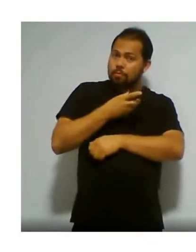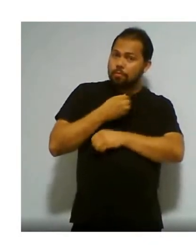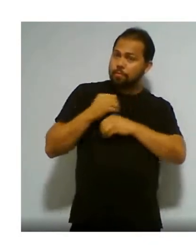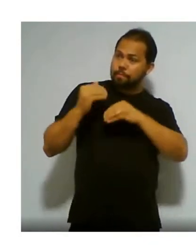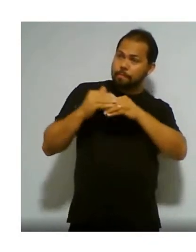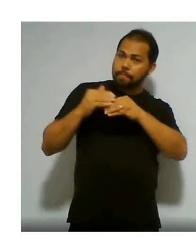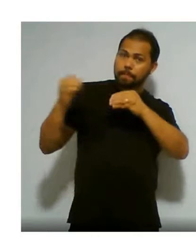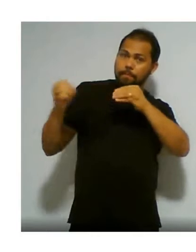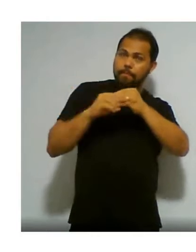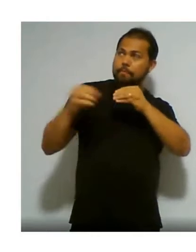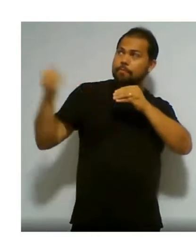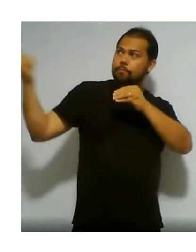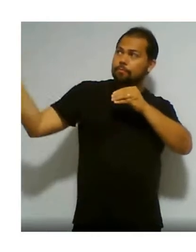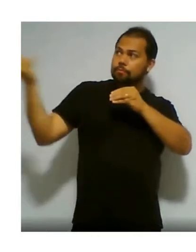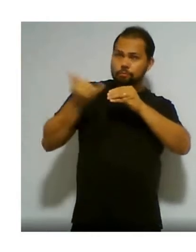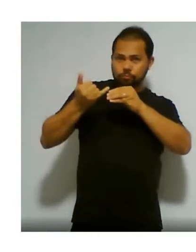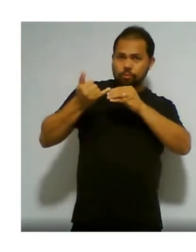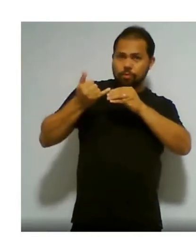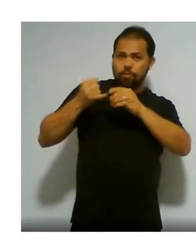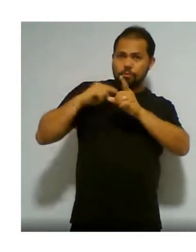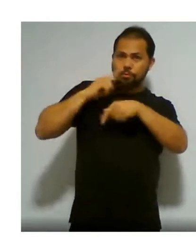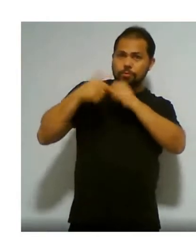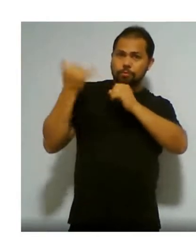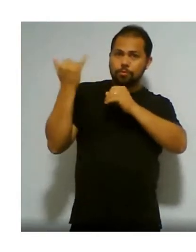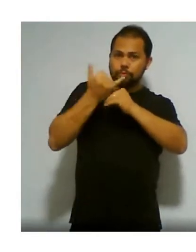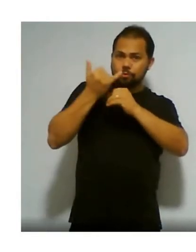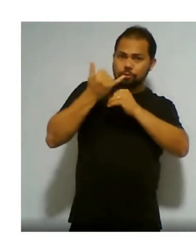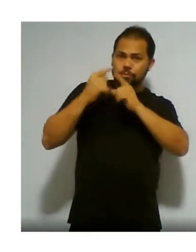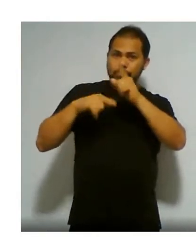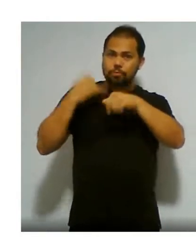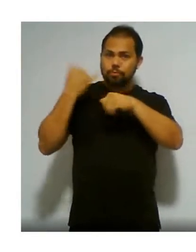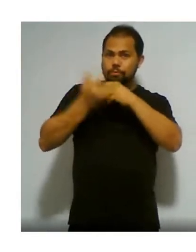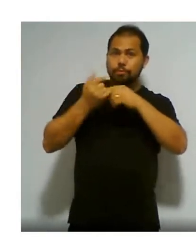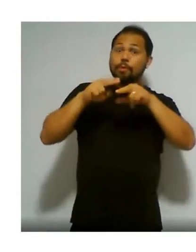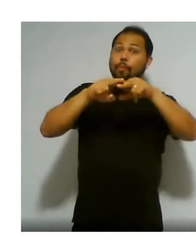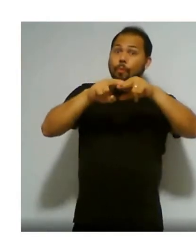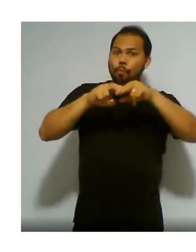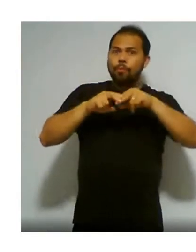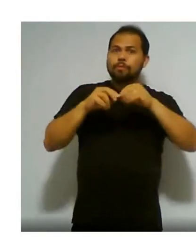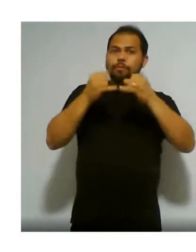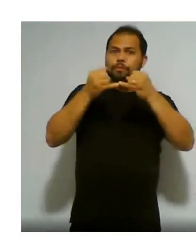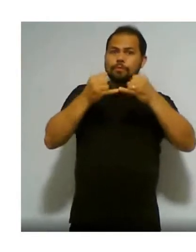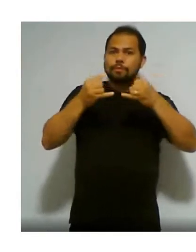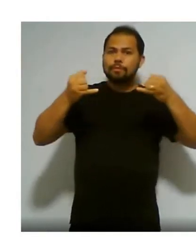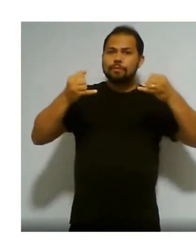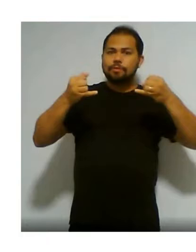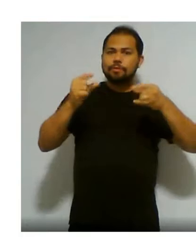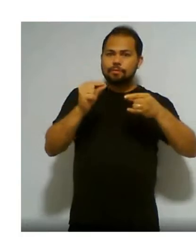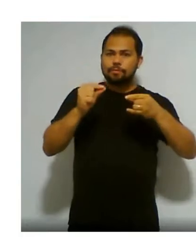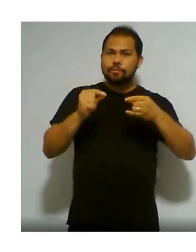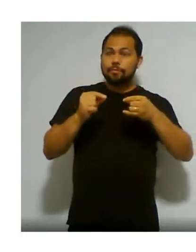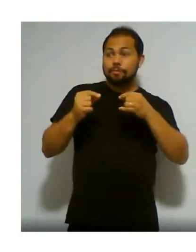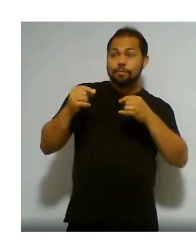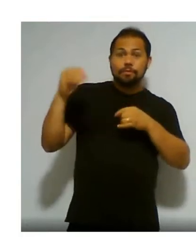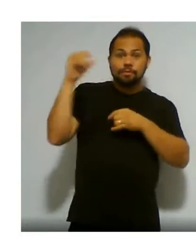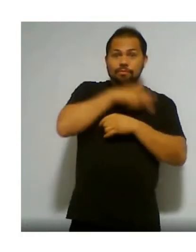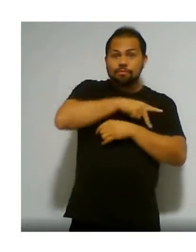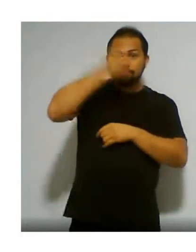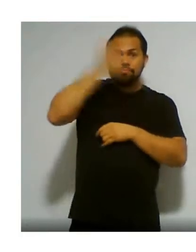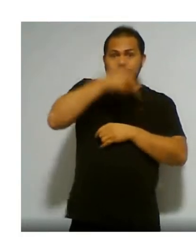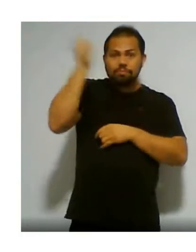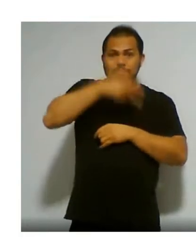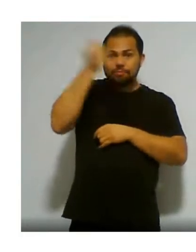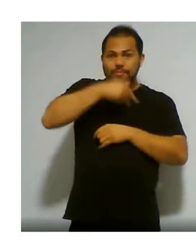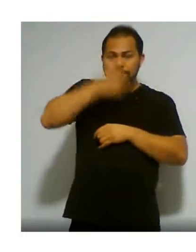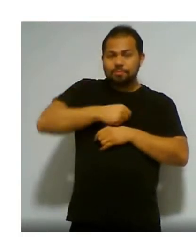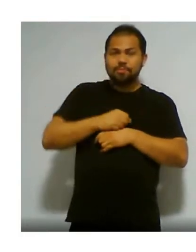dado, depois o outro, por isso que o fio é menor, só que em compensação isso acontece em um ritmo mais rápido, então a gente consegue alcançar taxas de 6 gigas